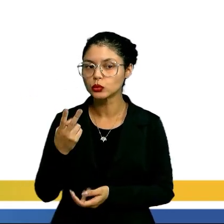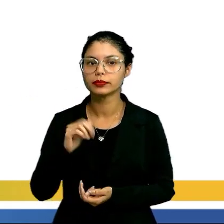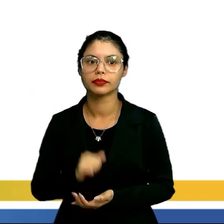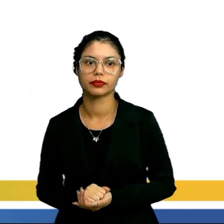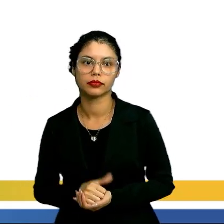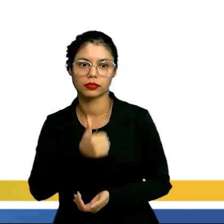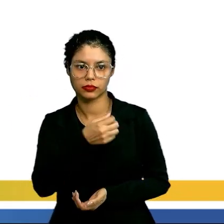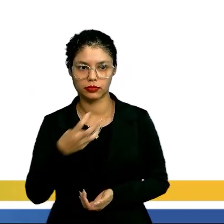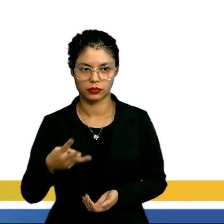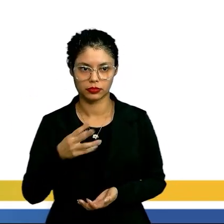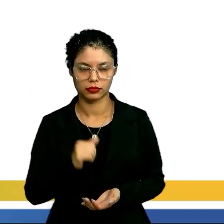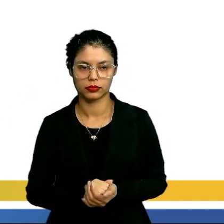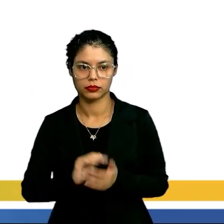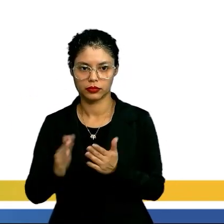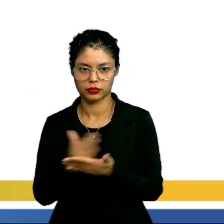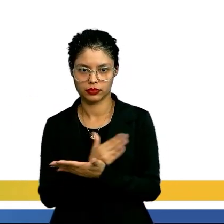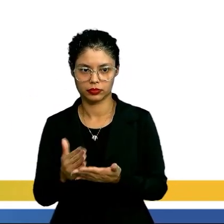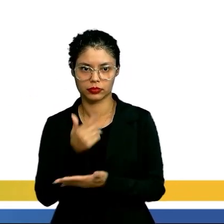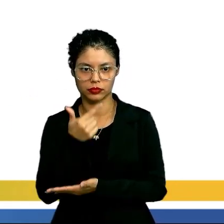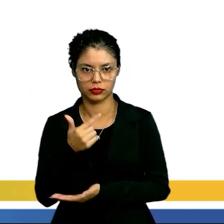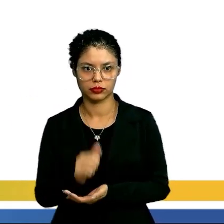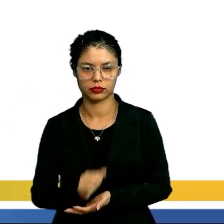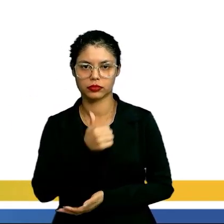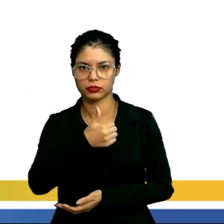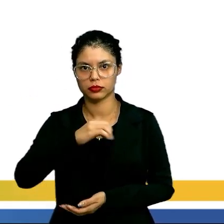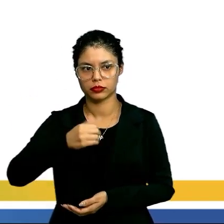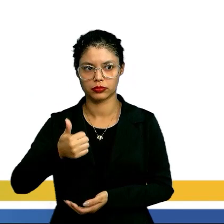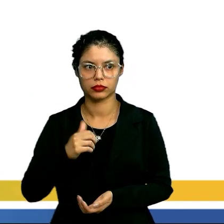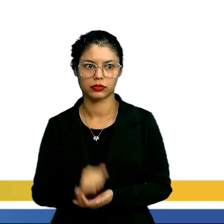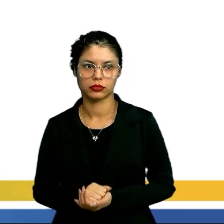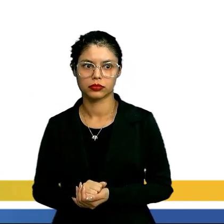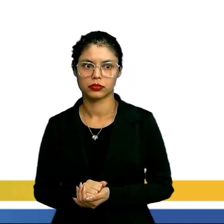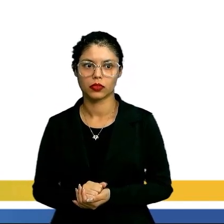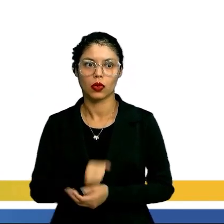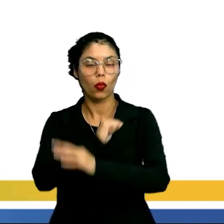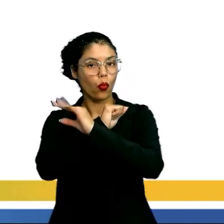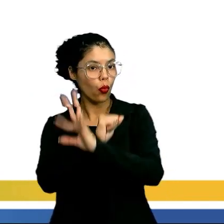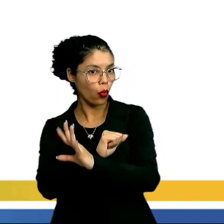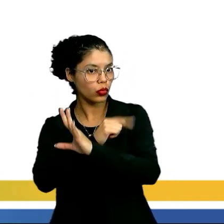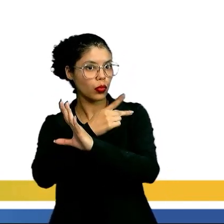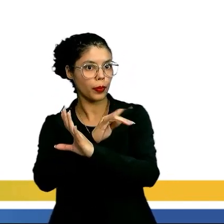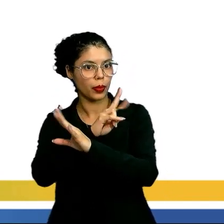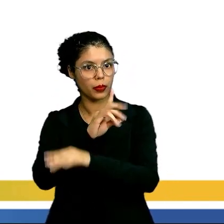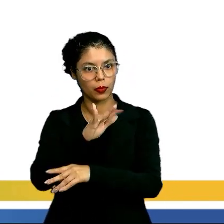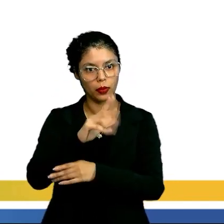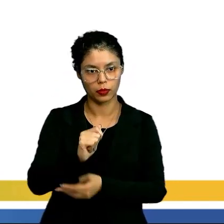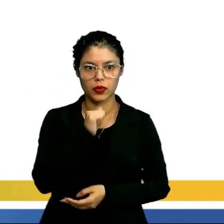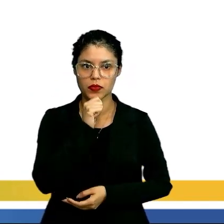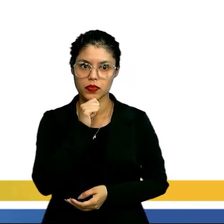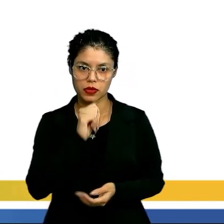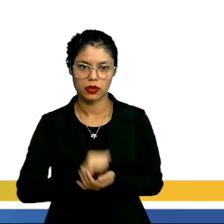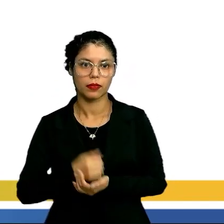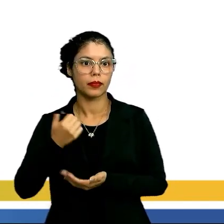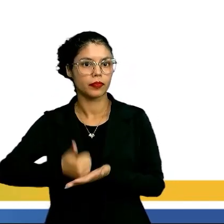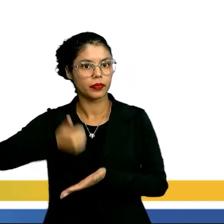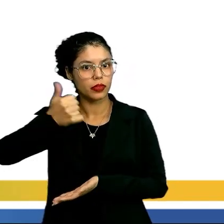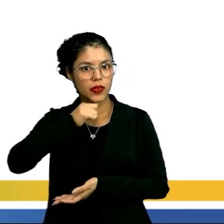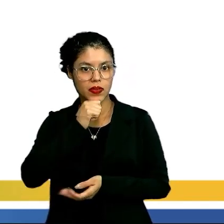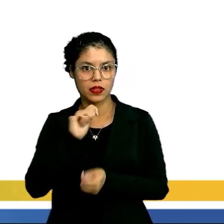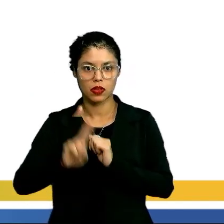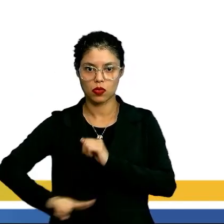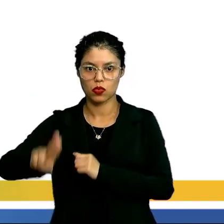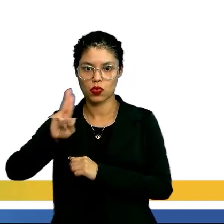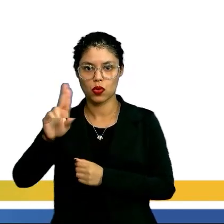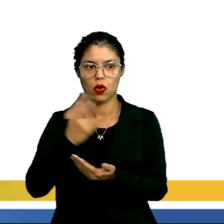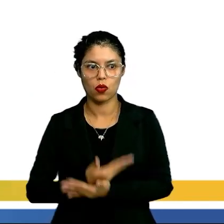questão 13, está lá no livro 2, página 191. Questão diz assim: os derivados do ácido propiônico são aprovados para